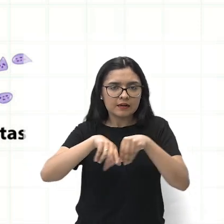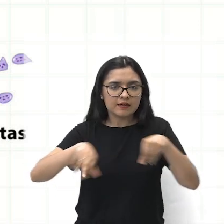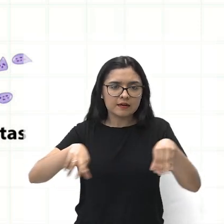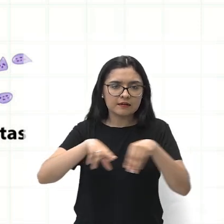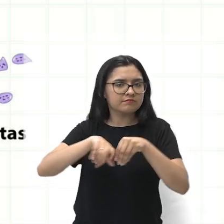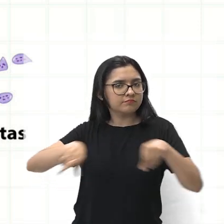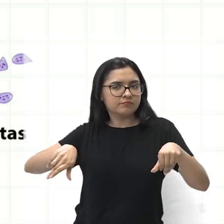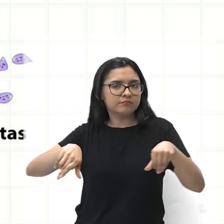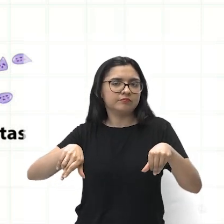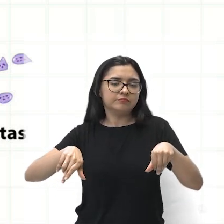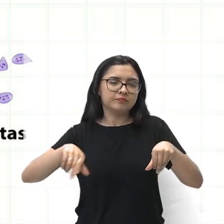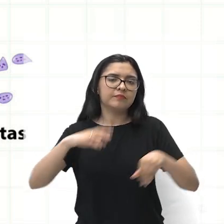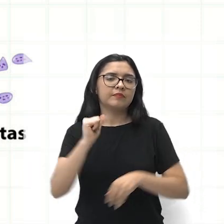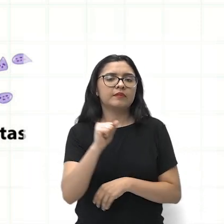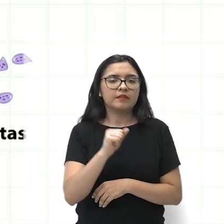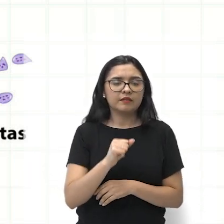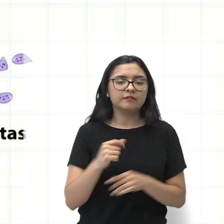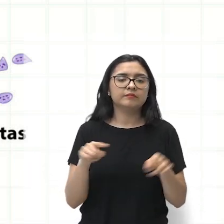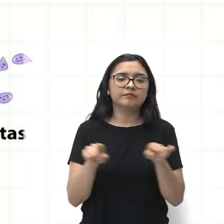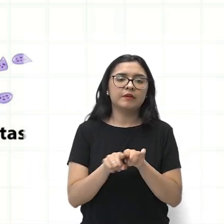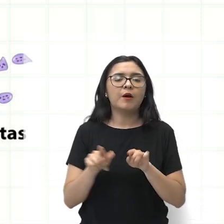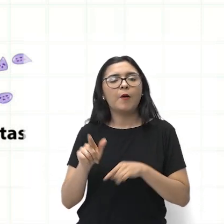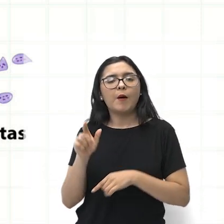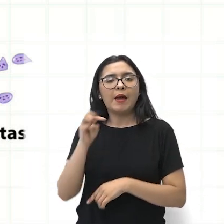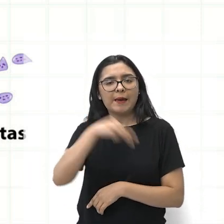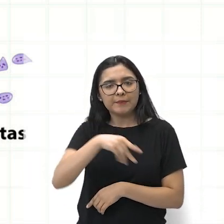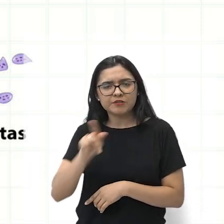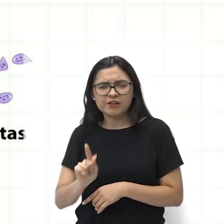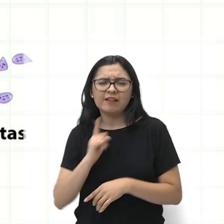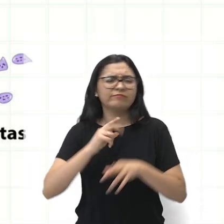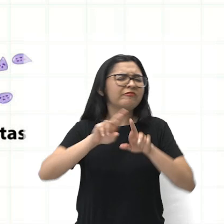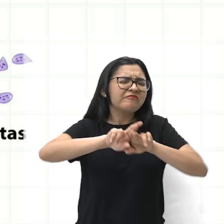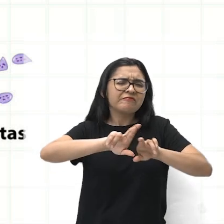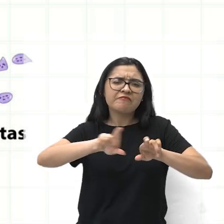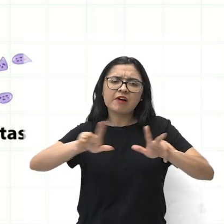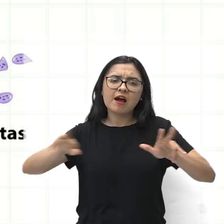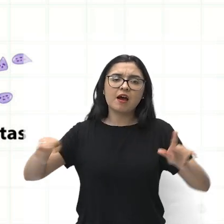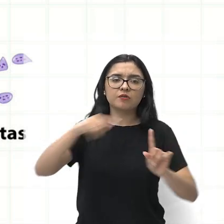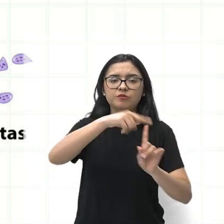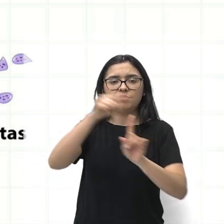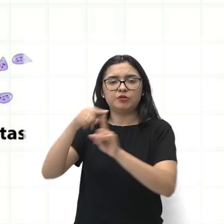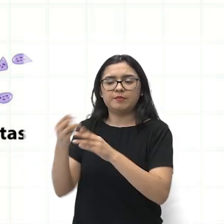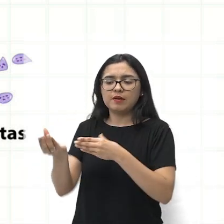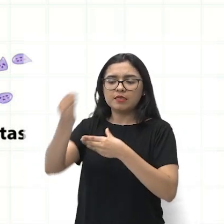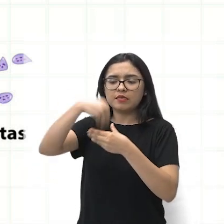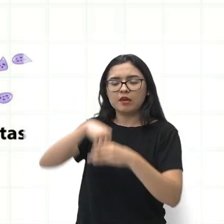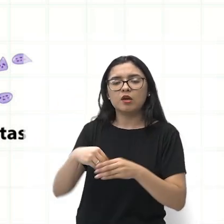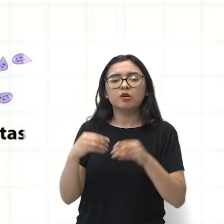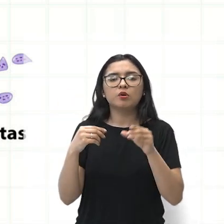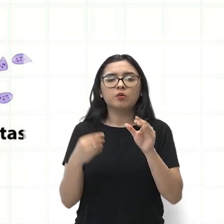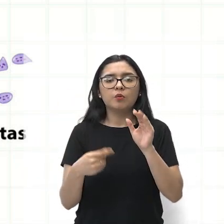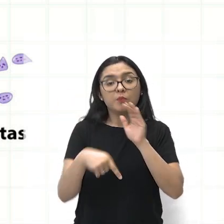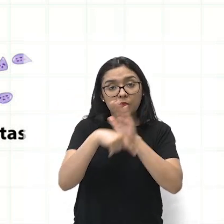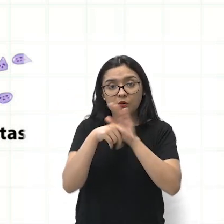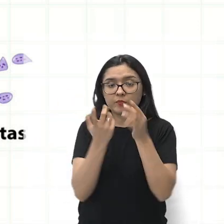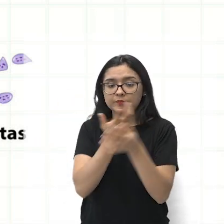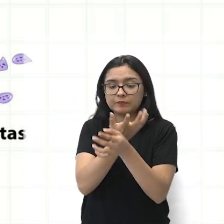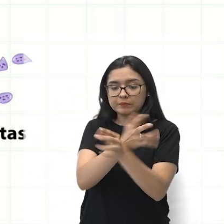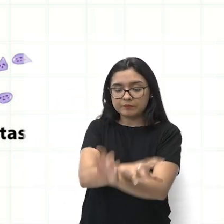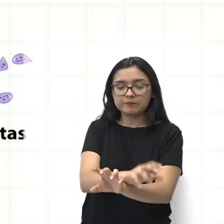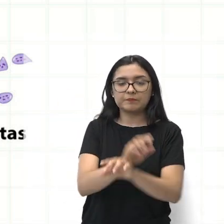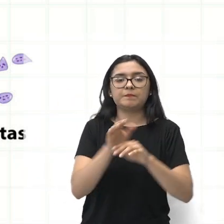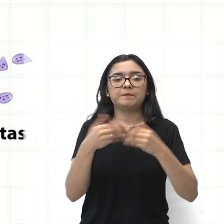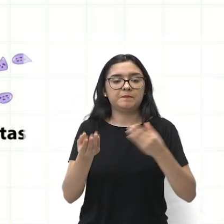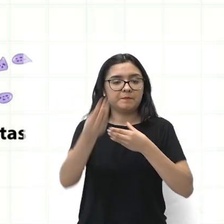o bicarbonato, o magnésio. Nossa, professora, tudo isso? Sim, tudo isso.